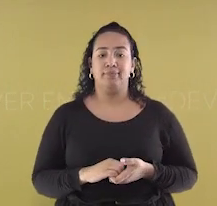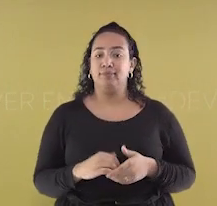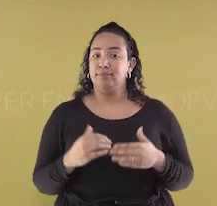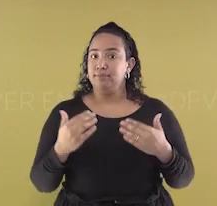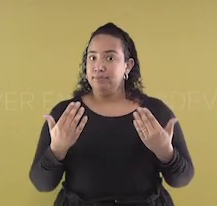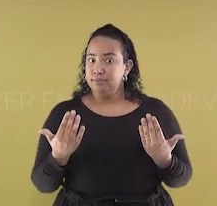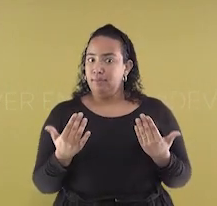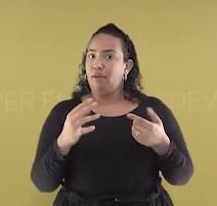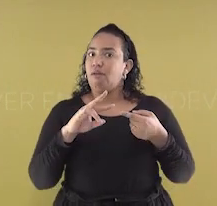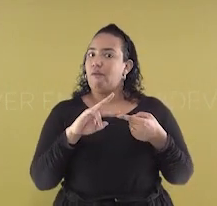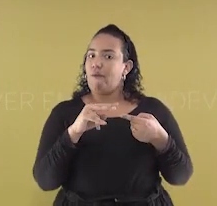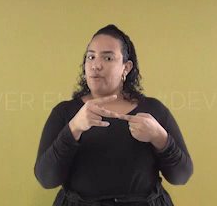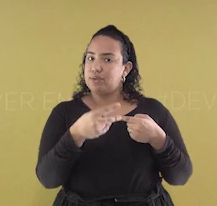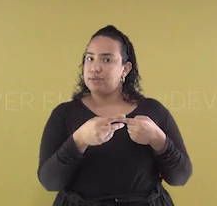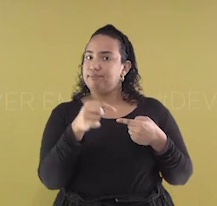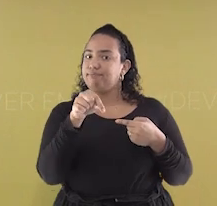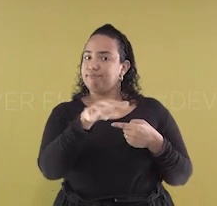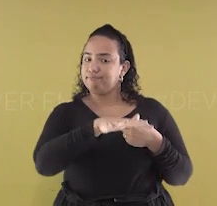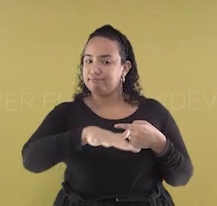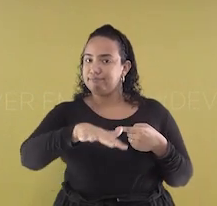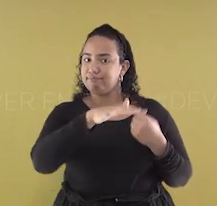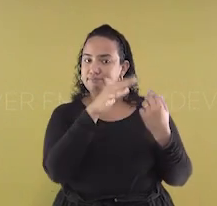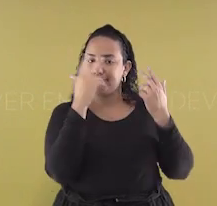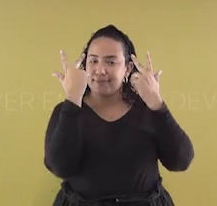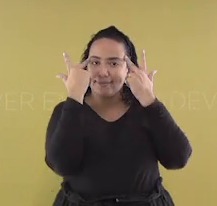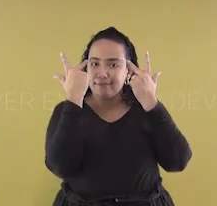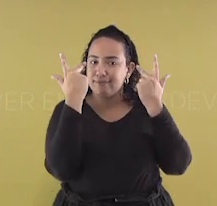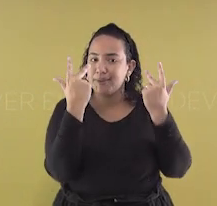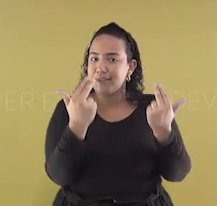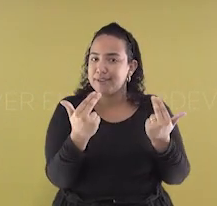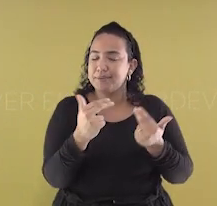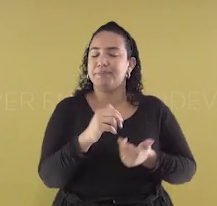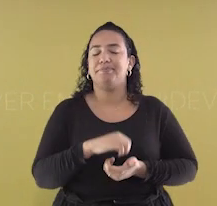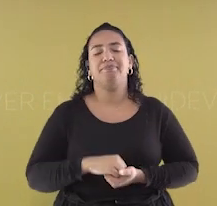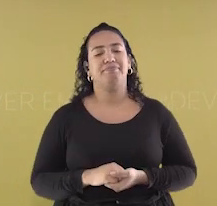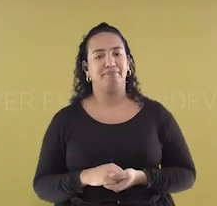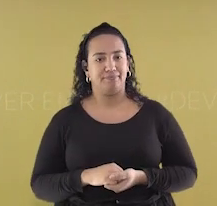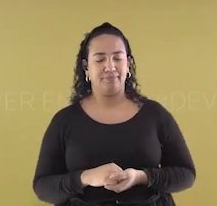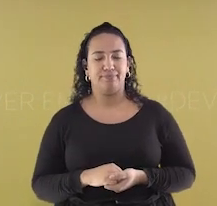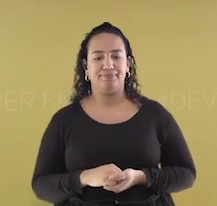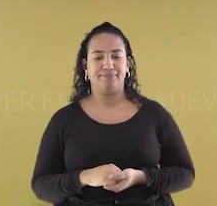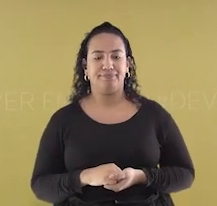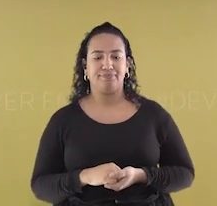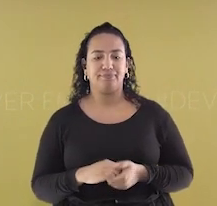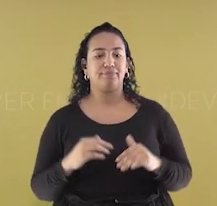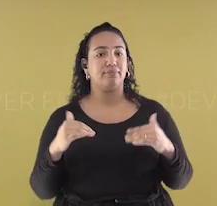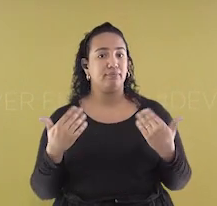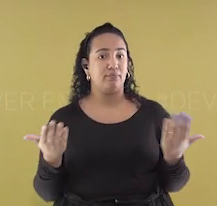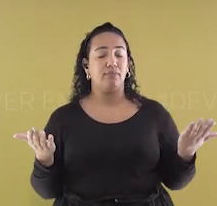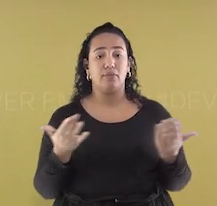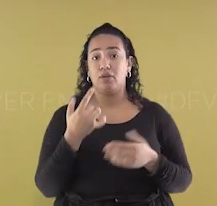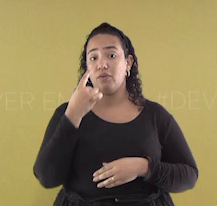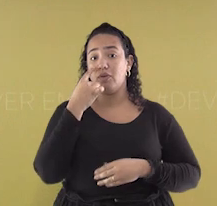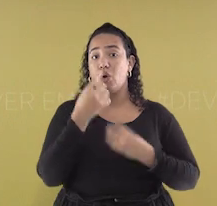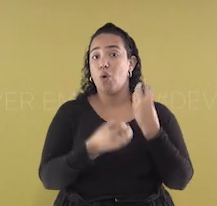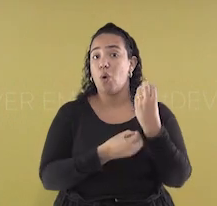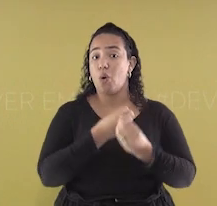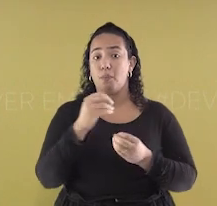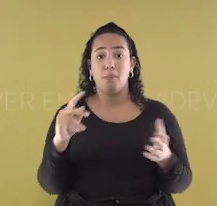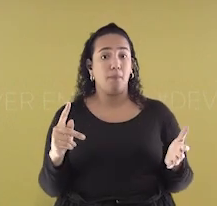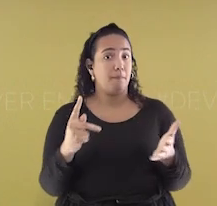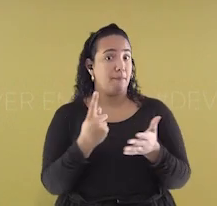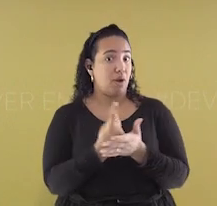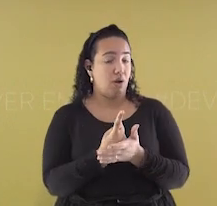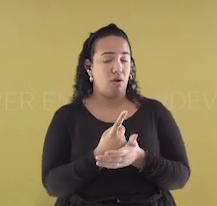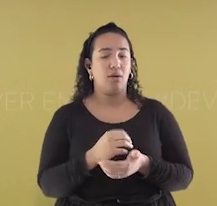ou seja, consequências para os espaços naturais? Pois é. Vamos ver como isso